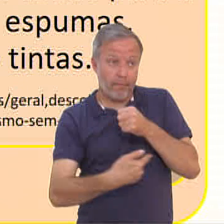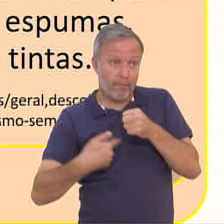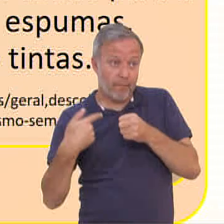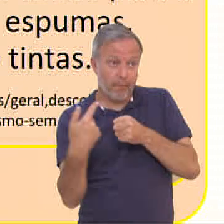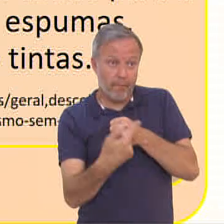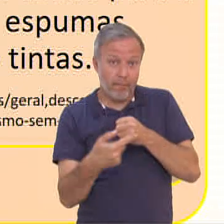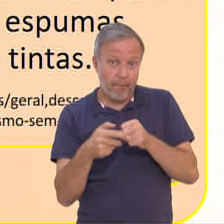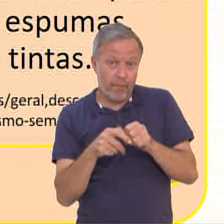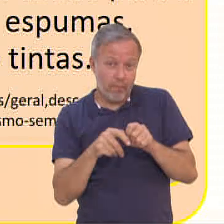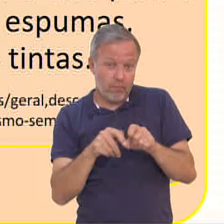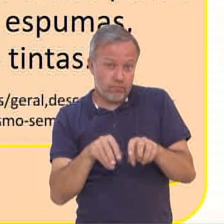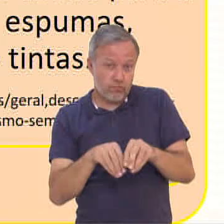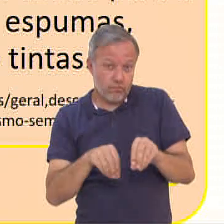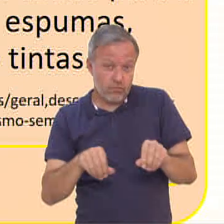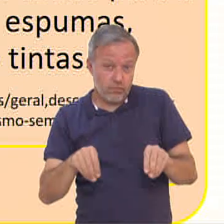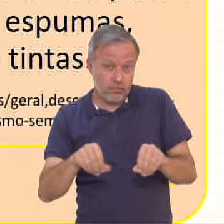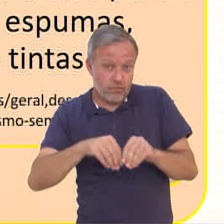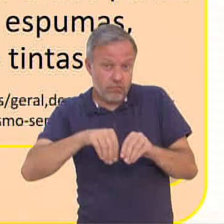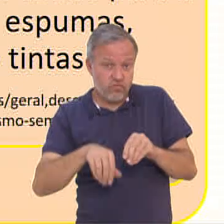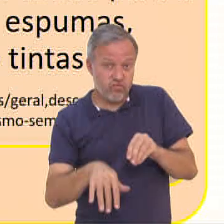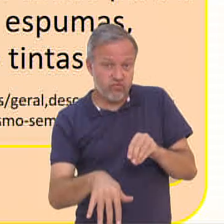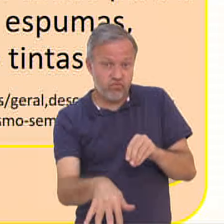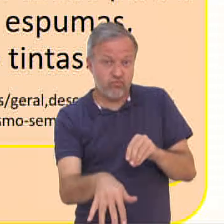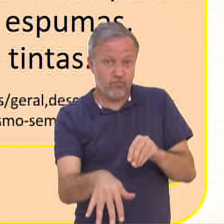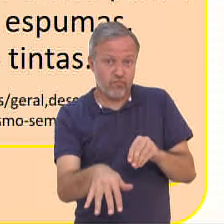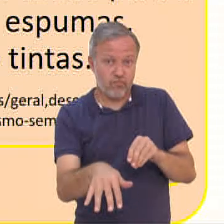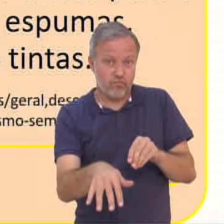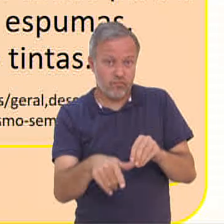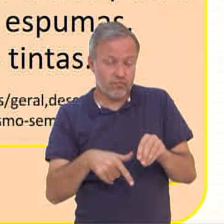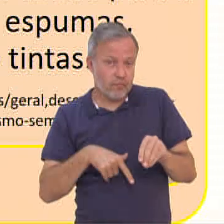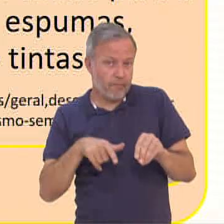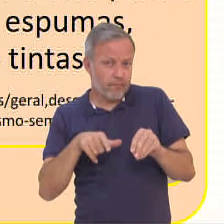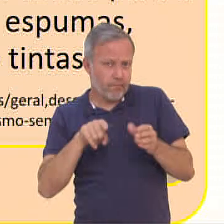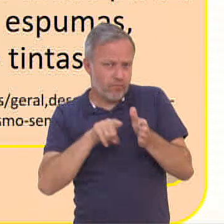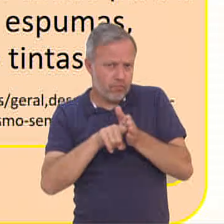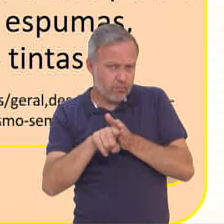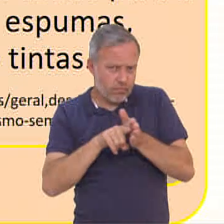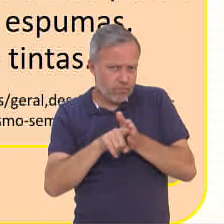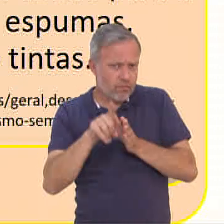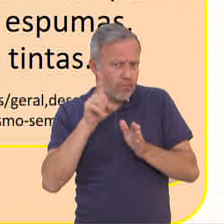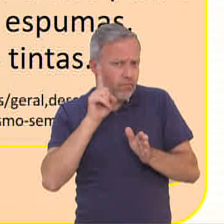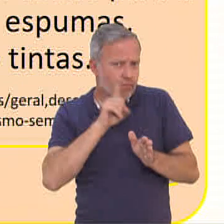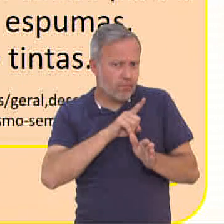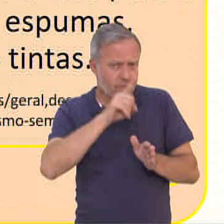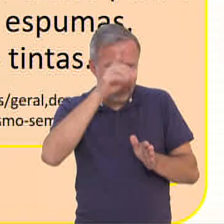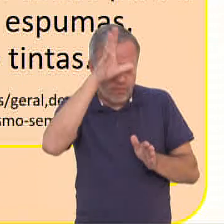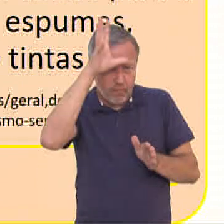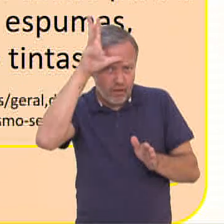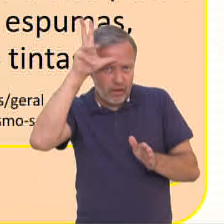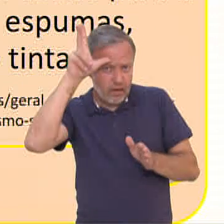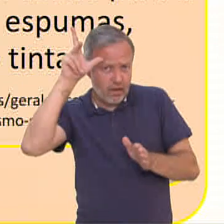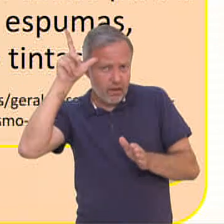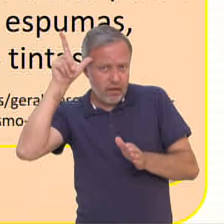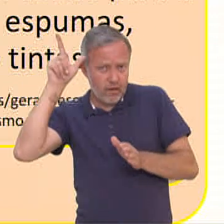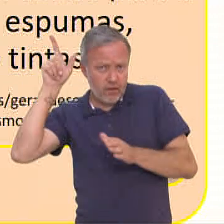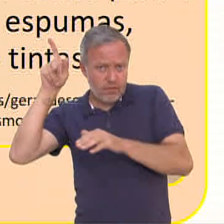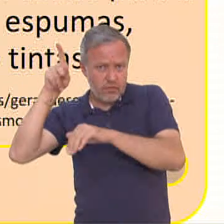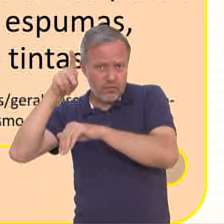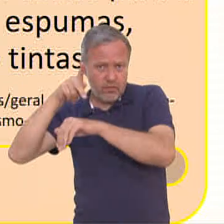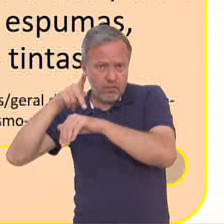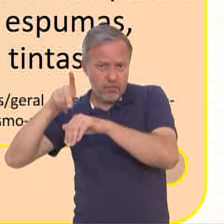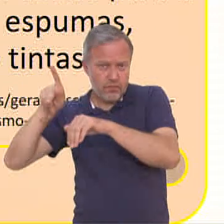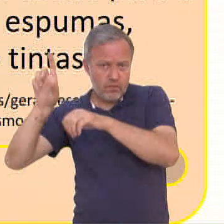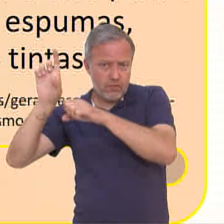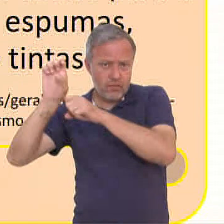aterro sanitário, diz o estudo. Pesquisadores americanos descobriram um fungo na Amazônia equatoriana capaz de